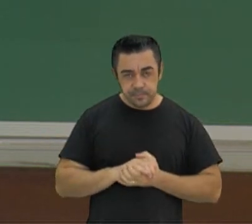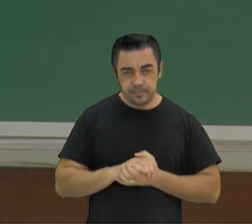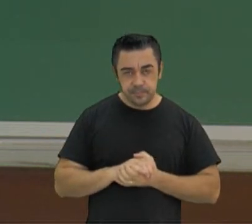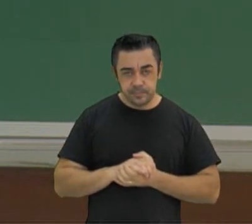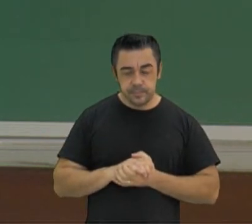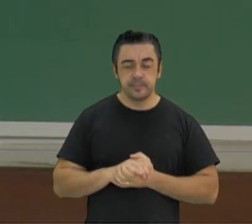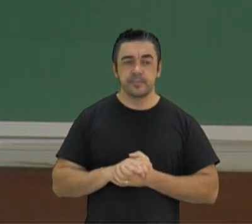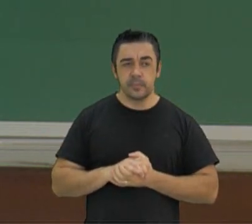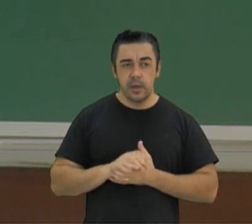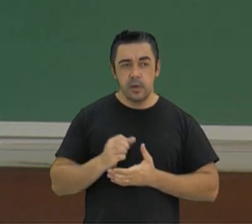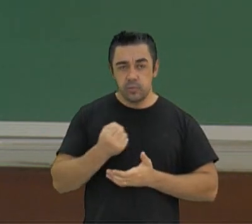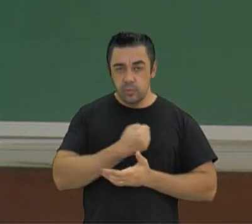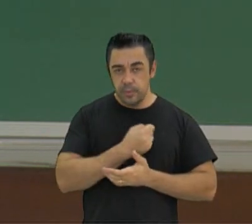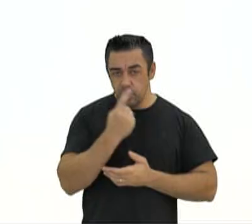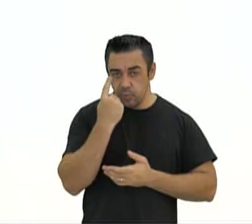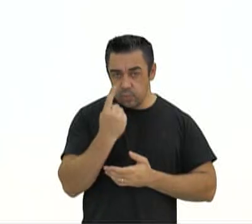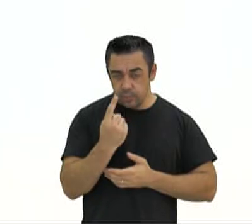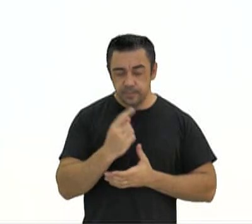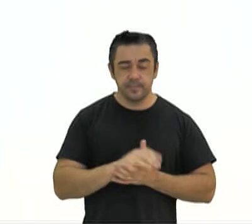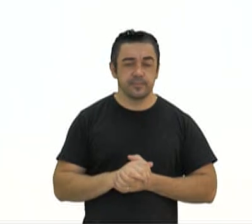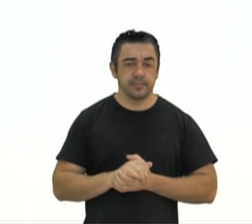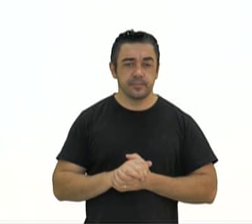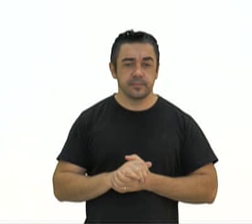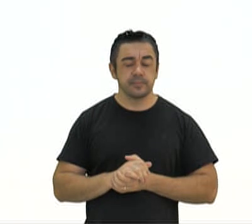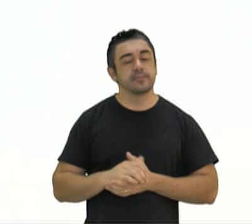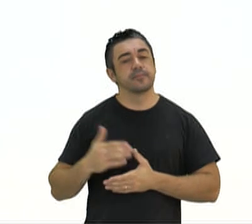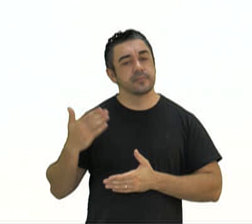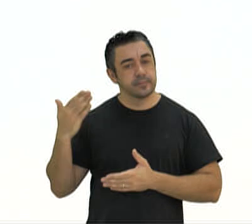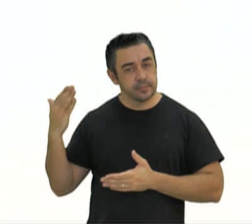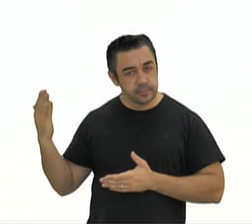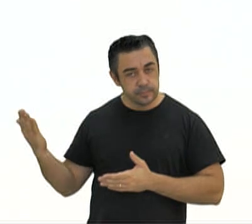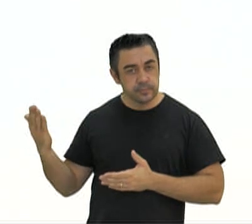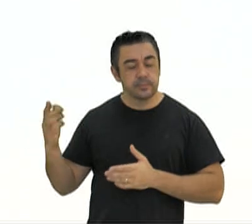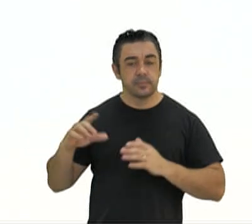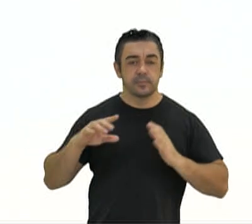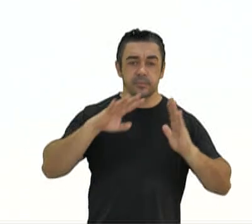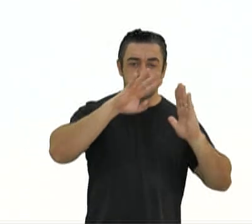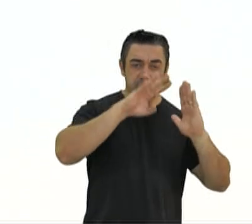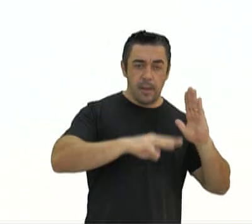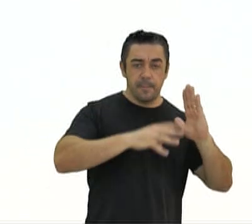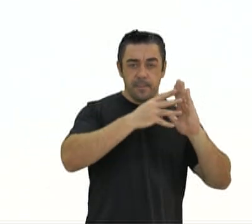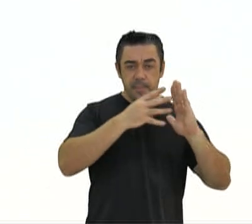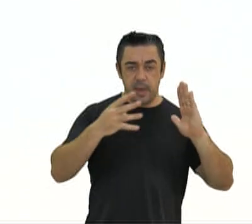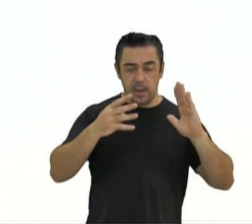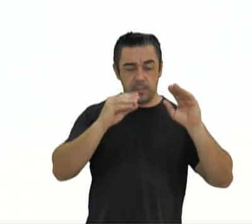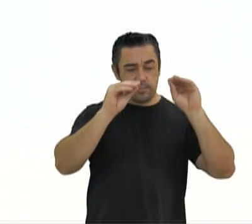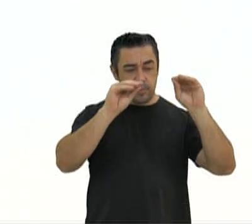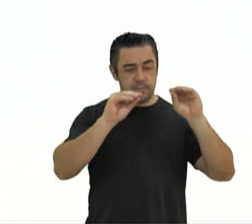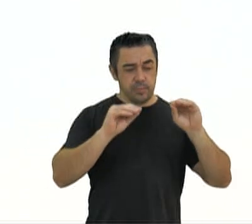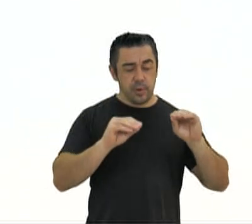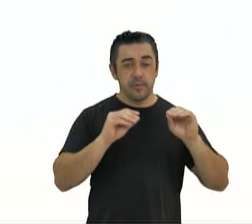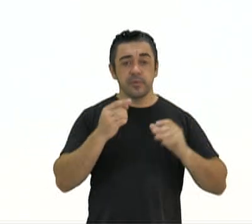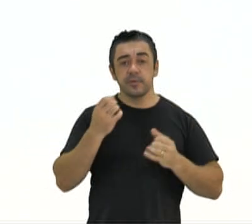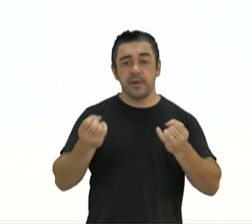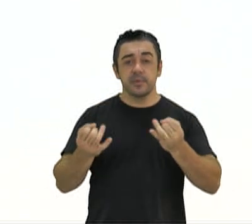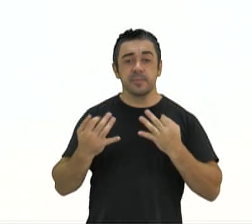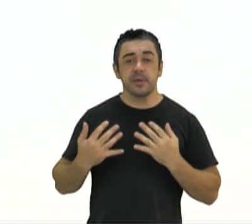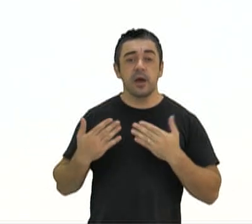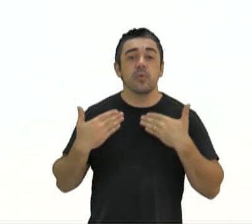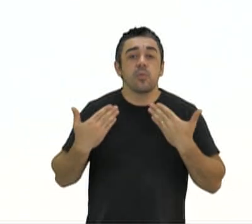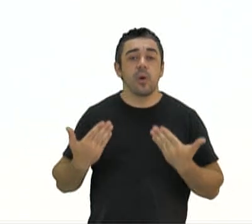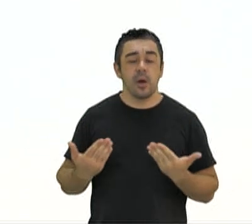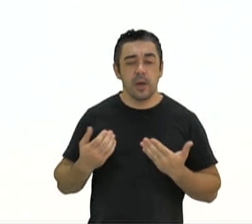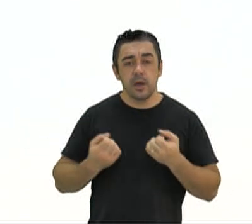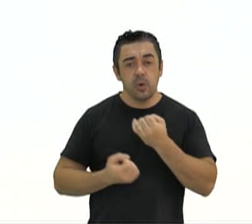no exercício 1, vocês vão fazer o seguinte. Com base nessa tabela aqui, vocês vão dizer qual é a função que